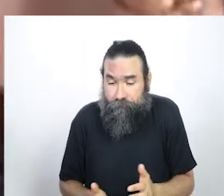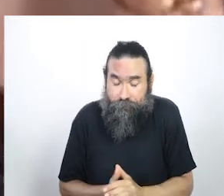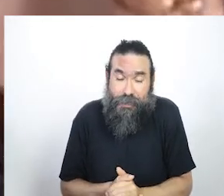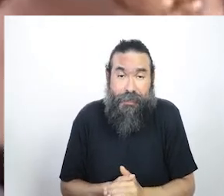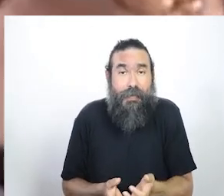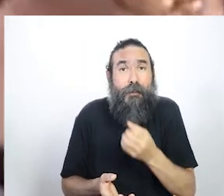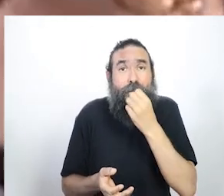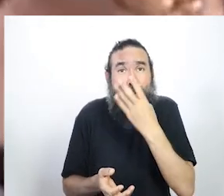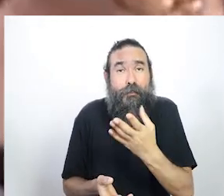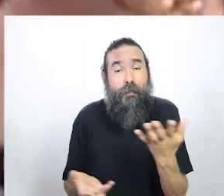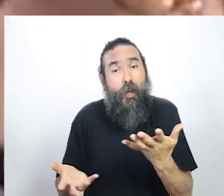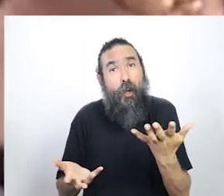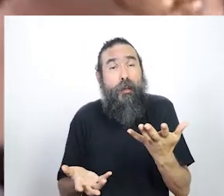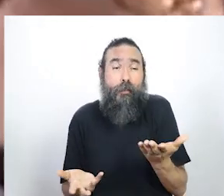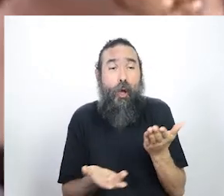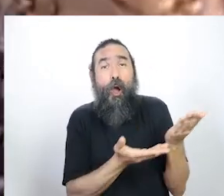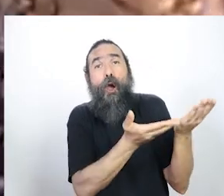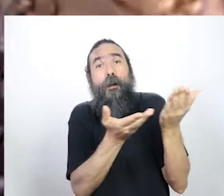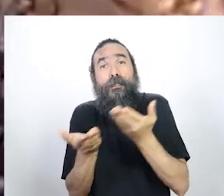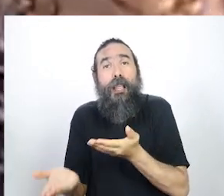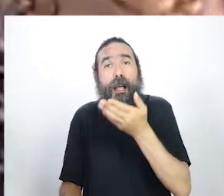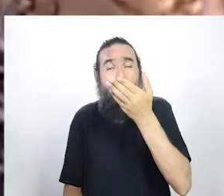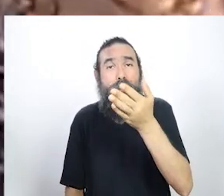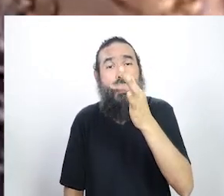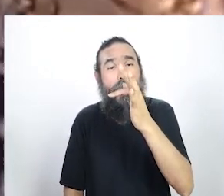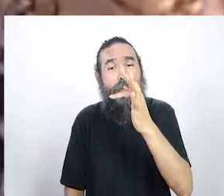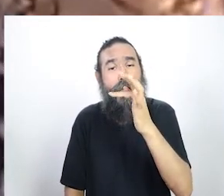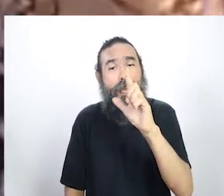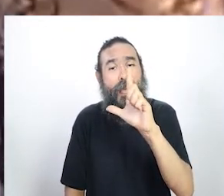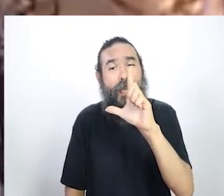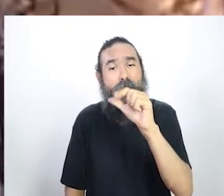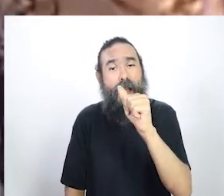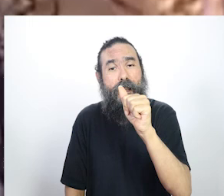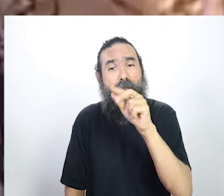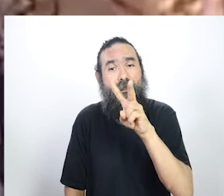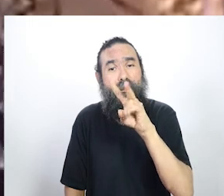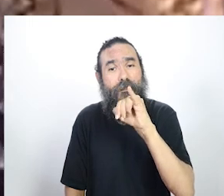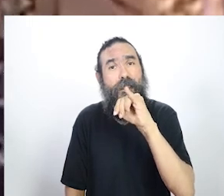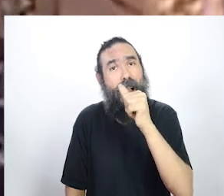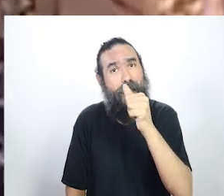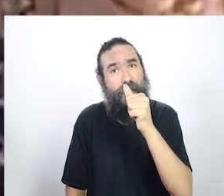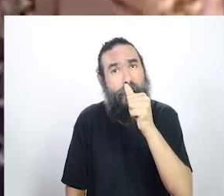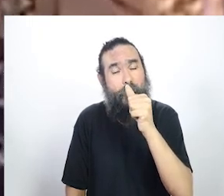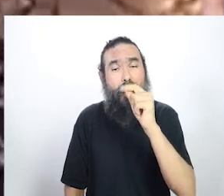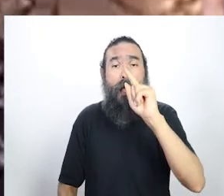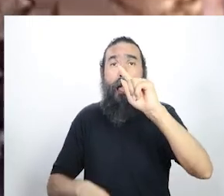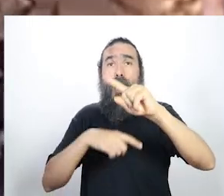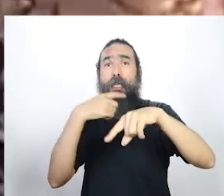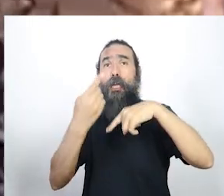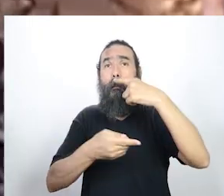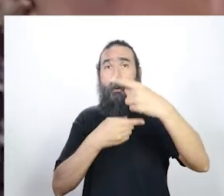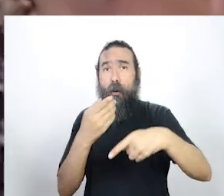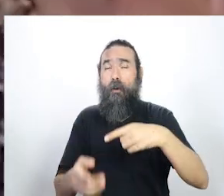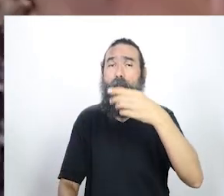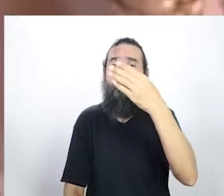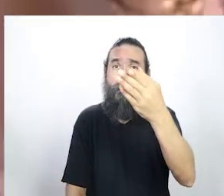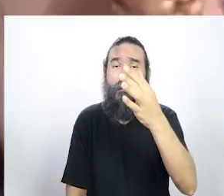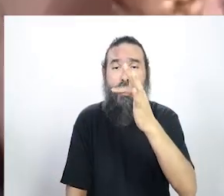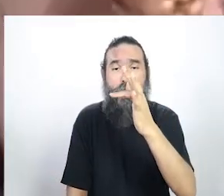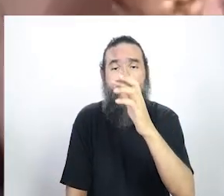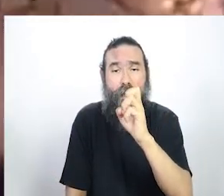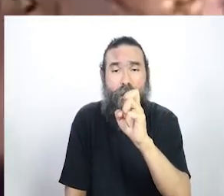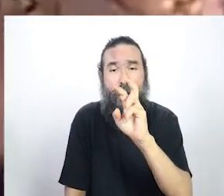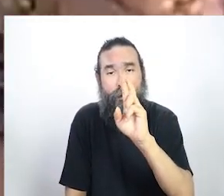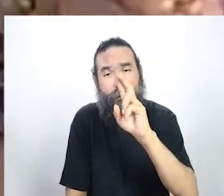Então nós podemos convidar então a Flávia Cruvinel para. E depois você